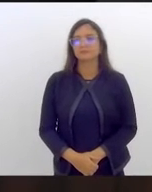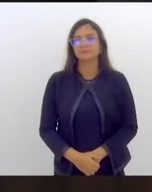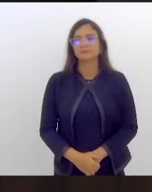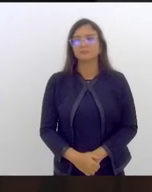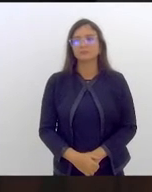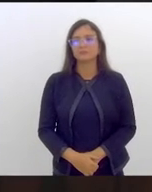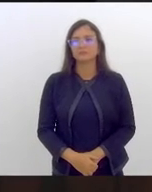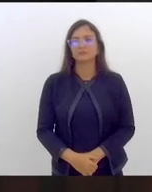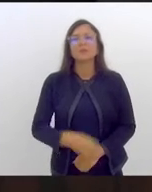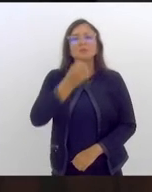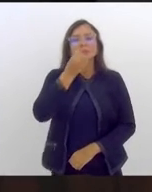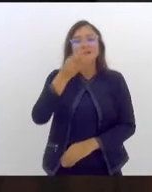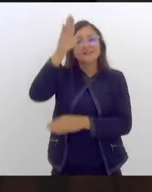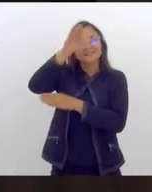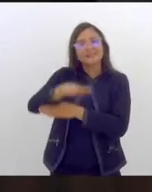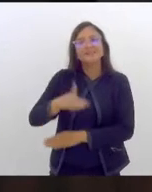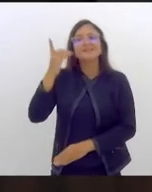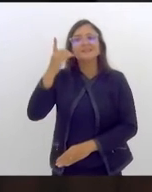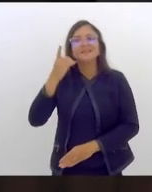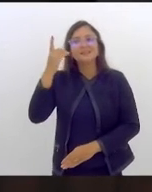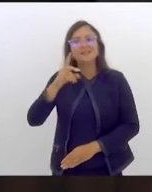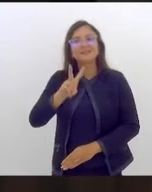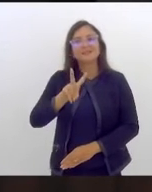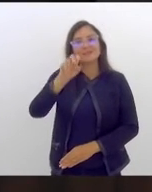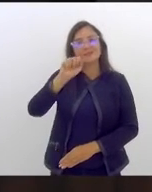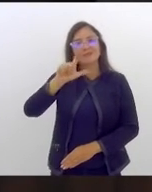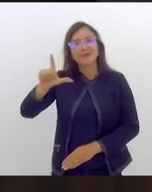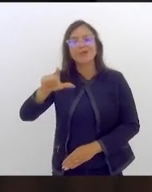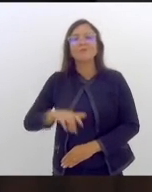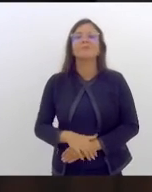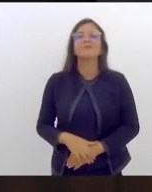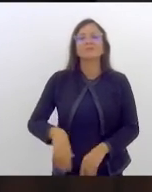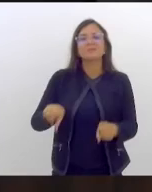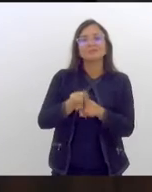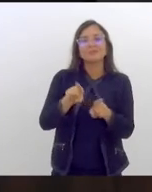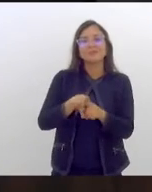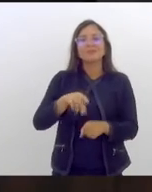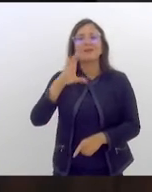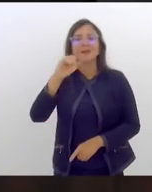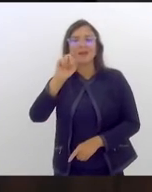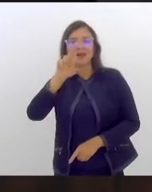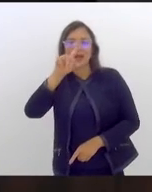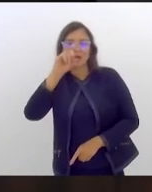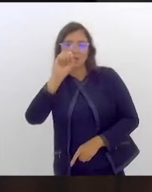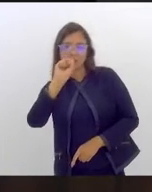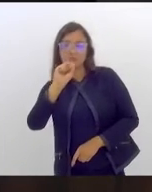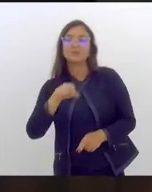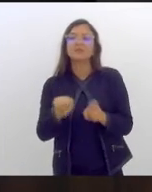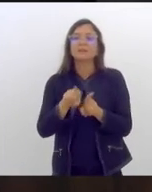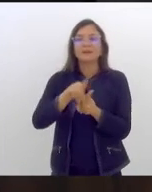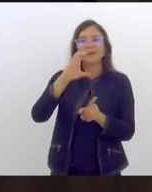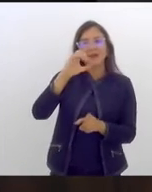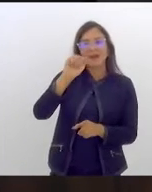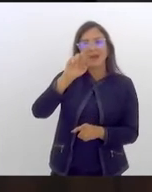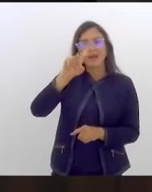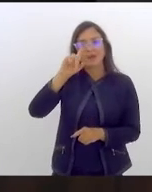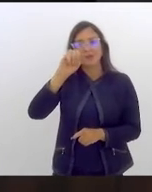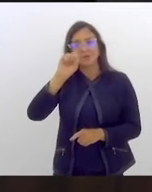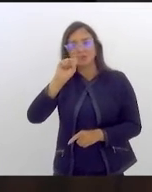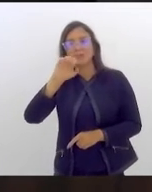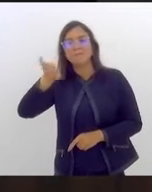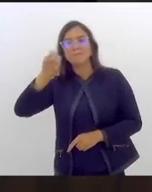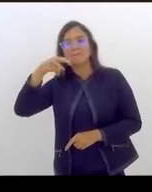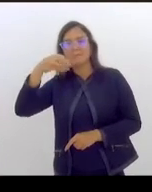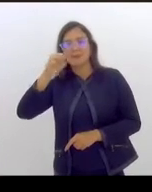Boa tarde aqui é o deputado Valdo Ceasa delegado Carlos Augusto deputado Carlos Macedo Deputado Renan Ferreirinha